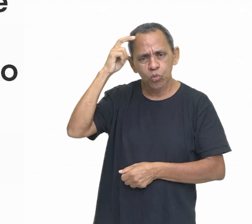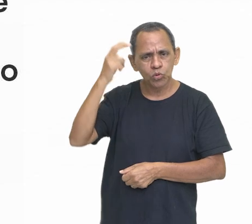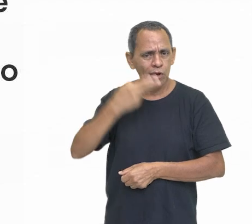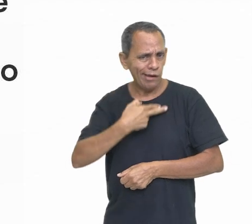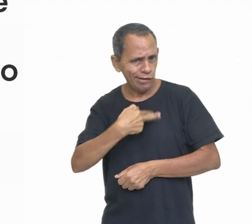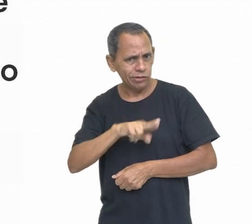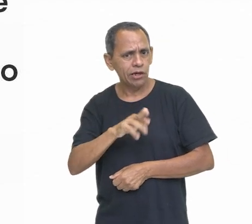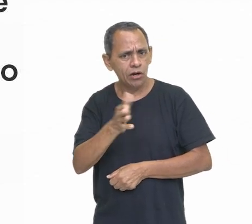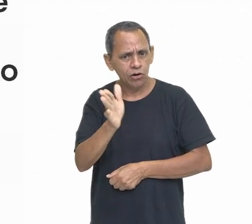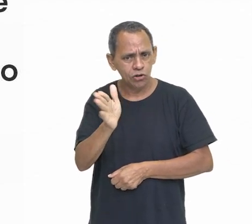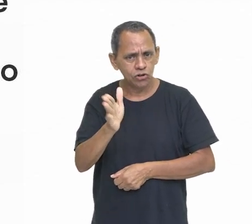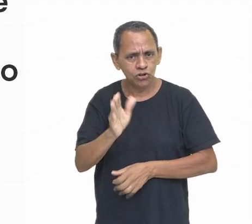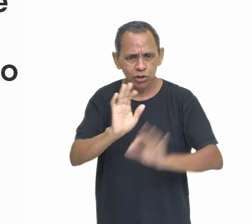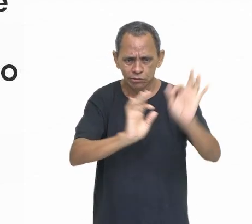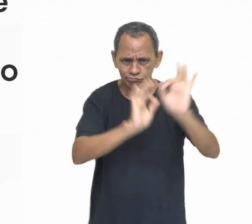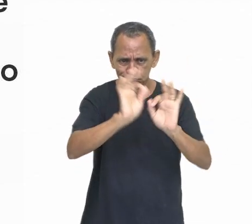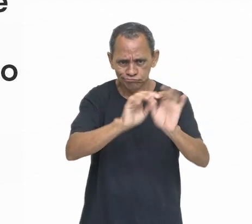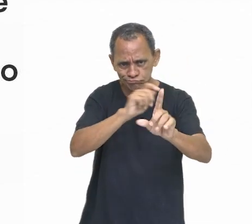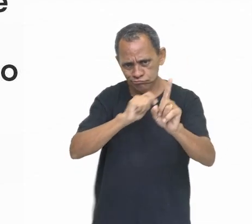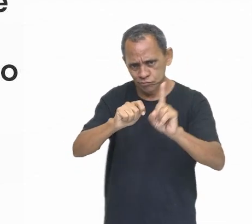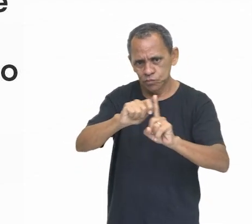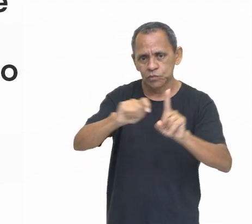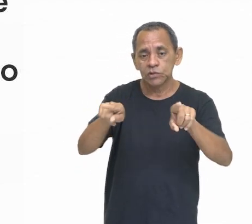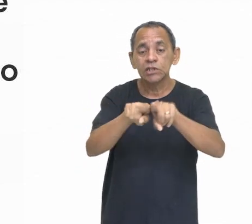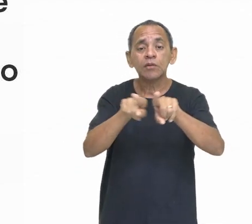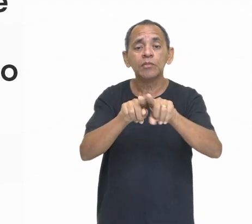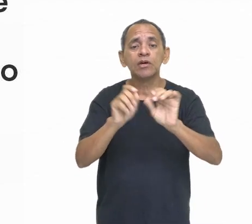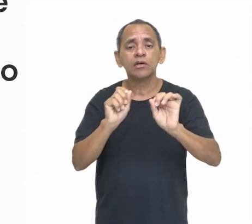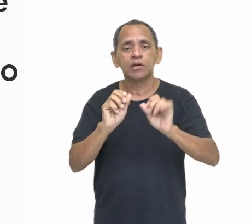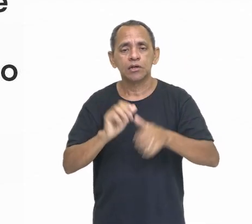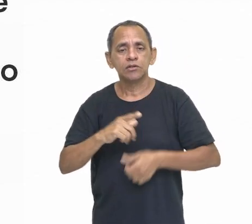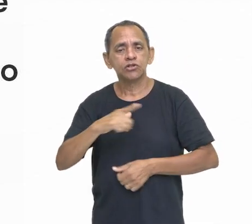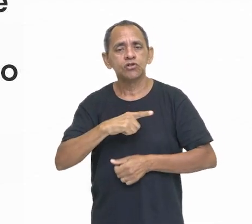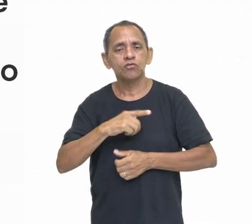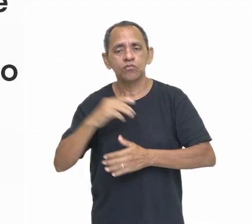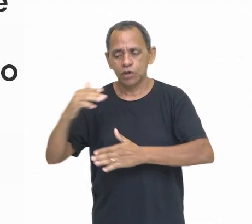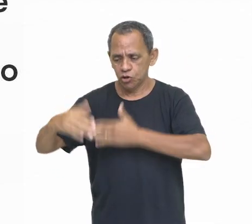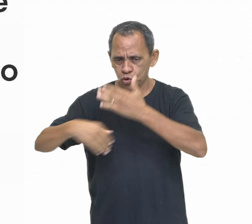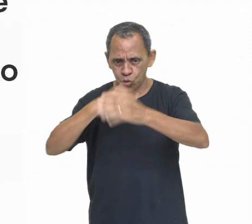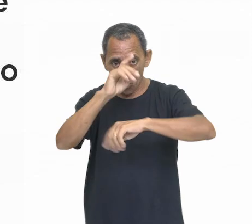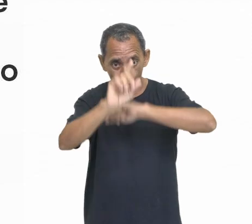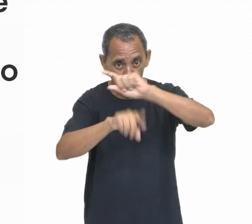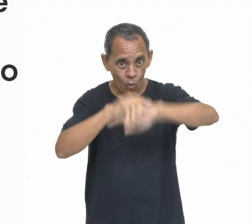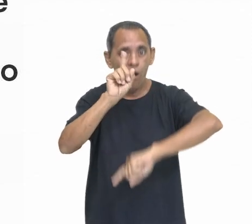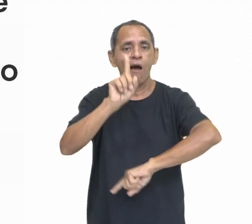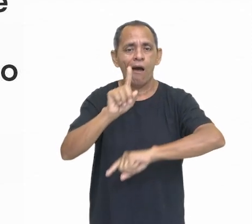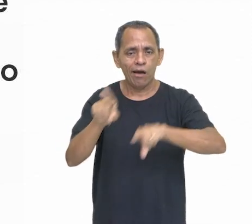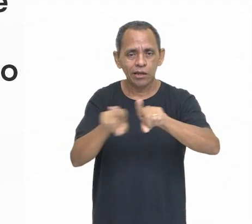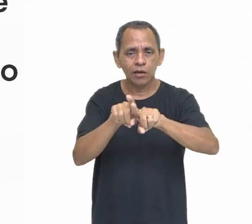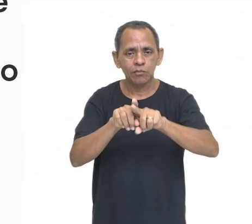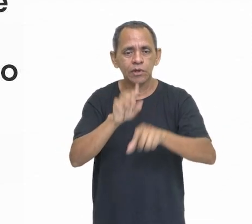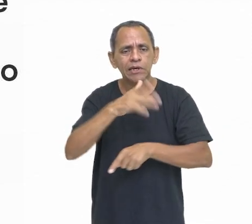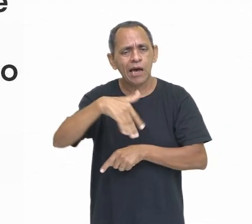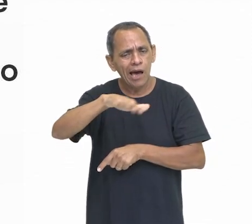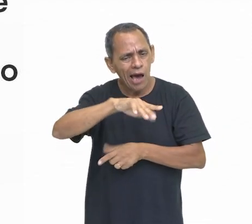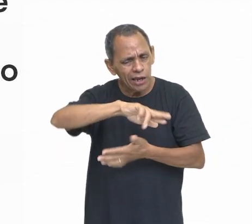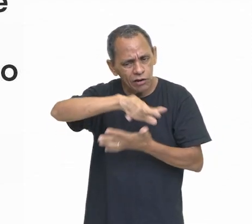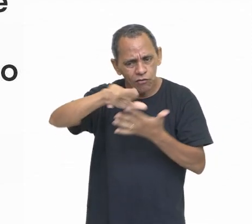religião, organização social, né, e que também tiveram avanços em diversas áreas do